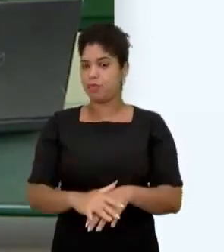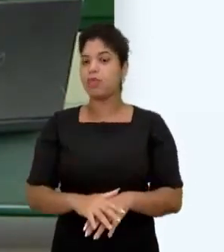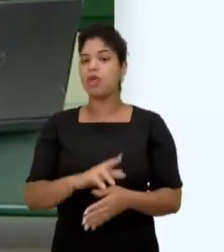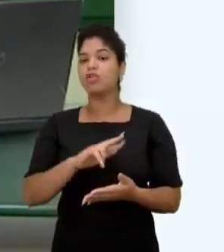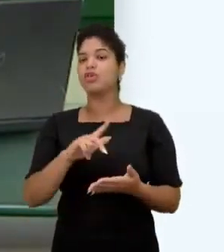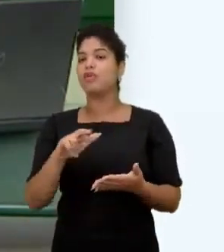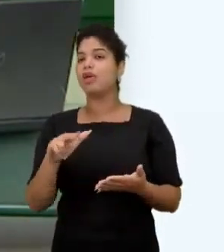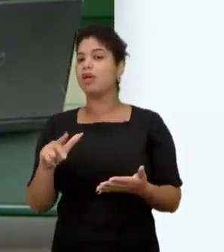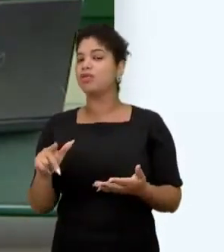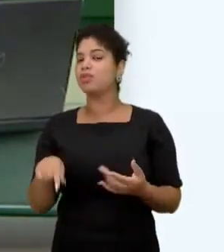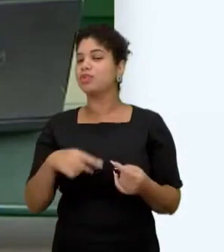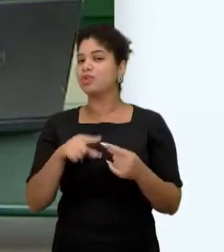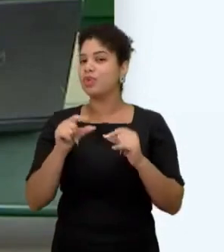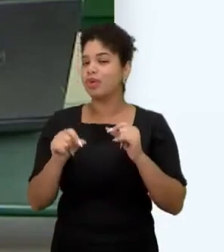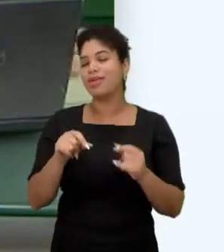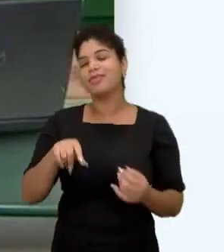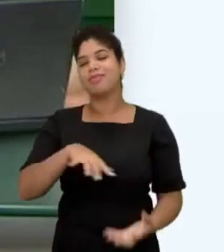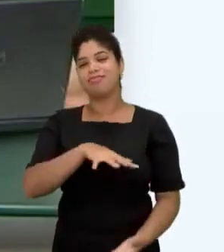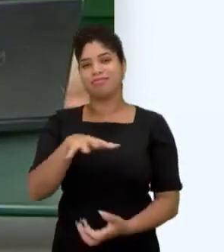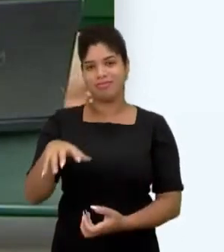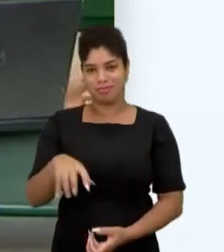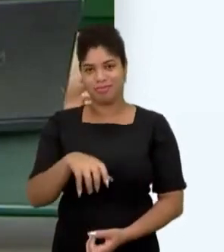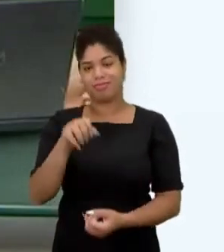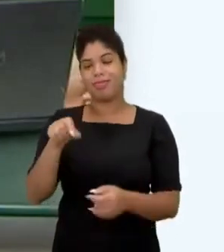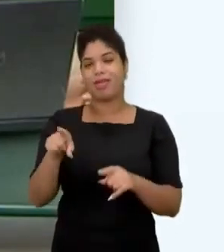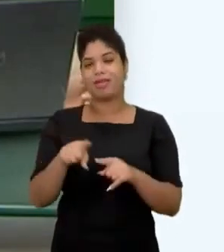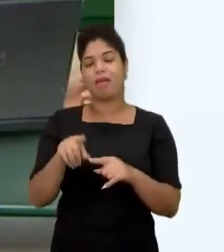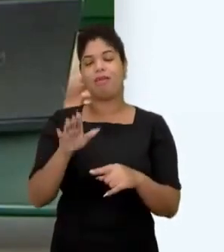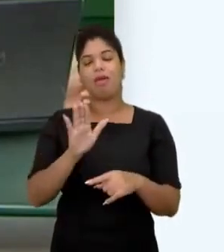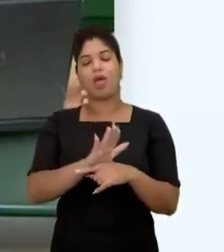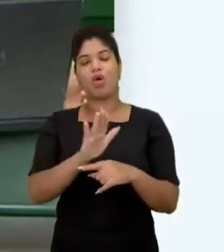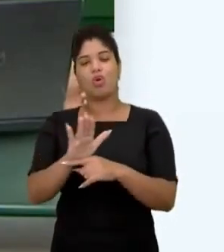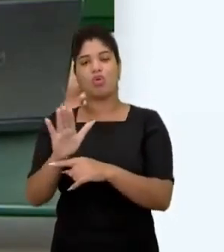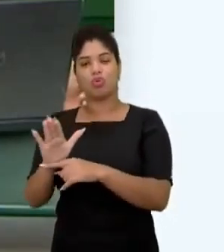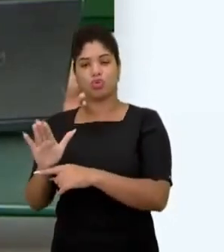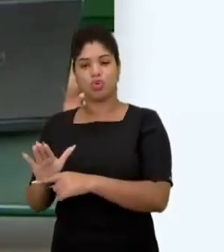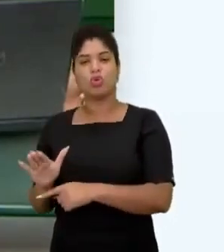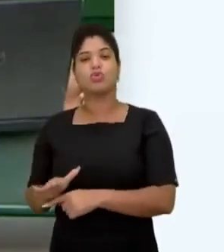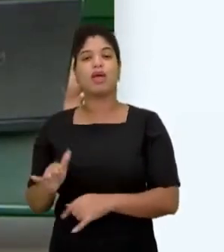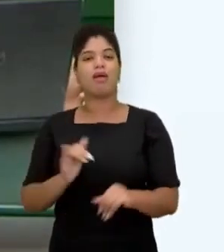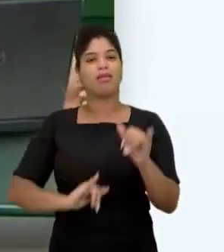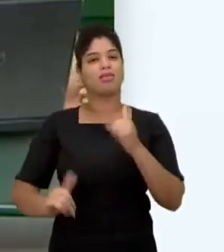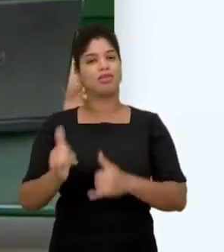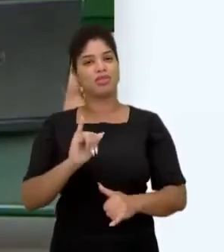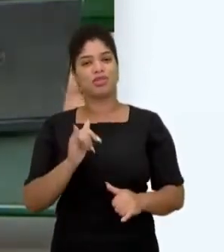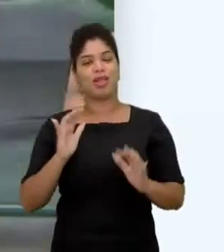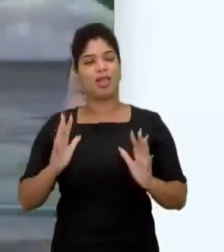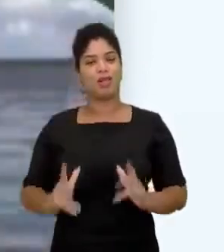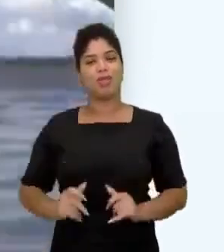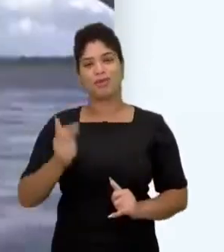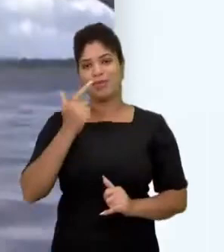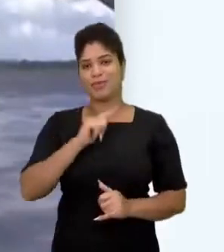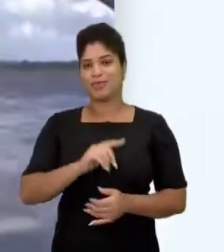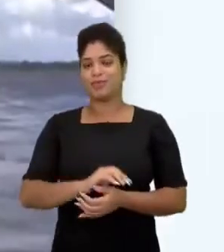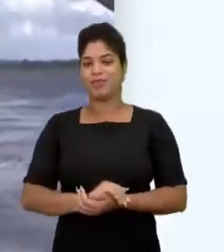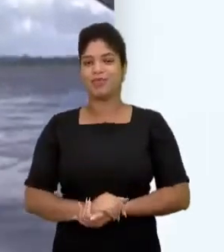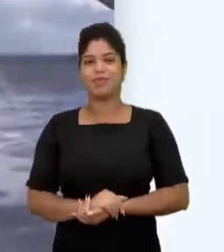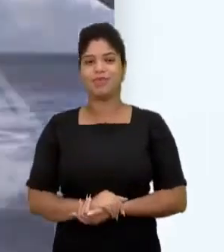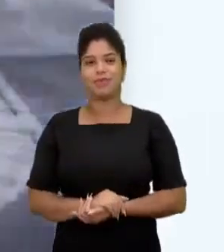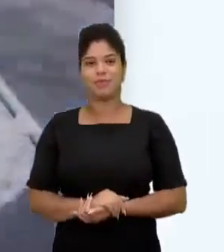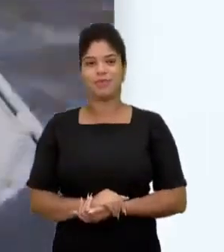levar desenvolvimento sustentável e também contribuir para a geração de energia limpa.